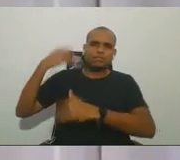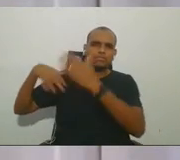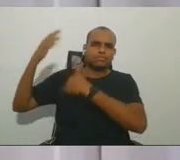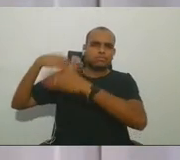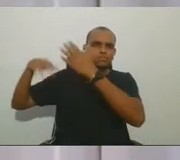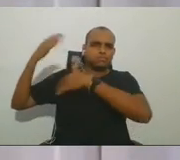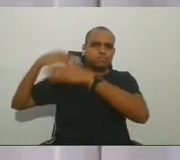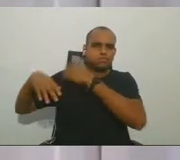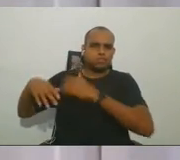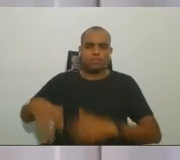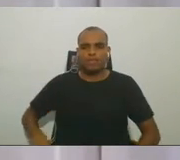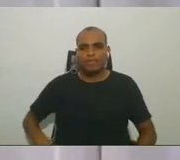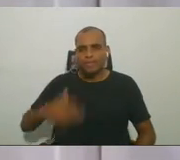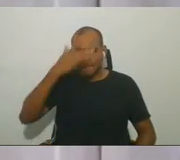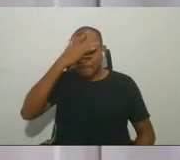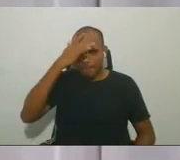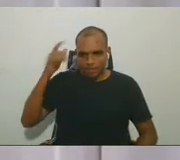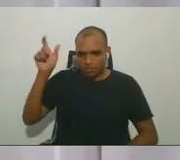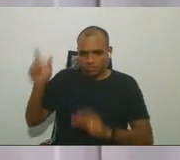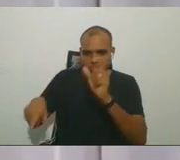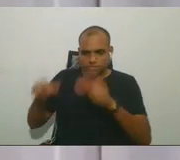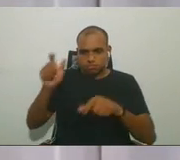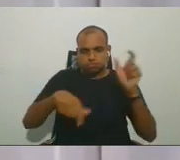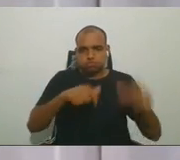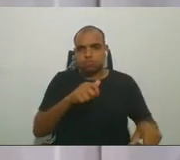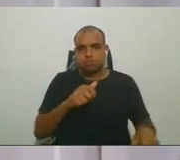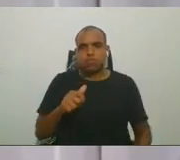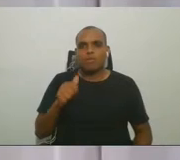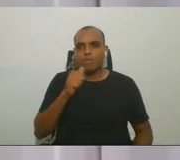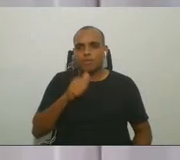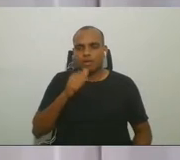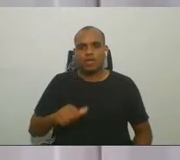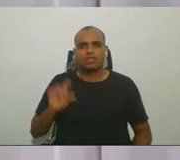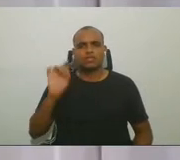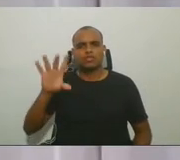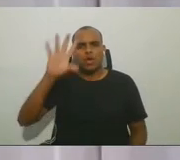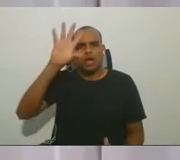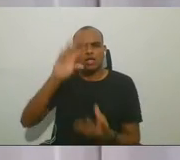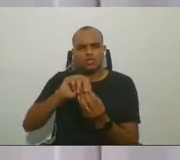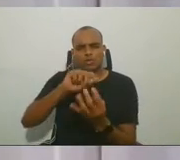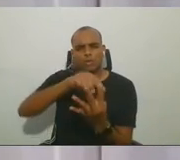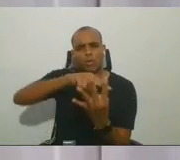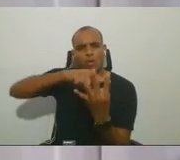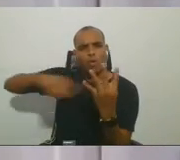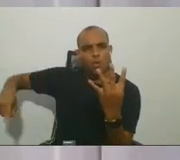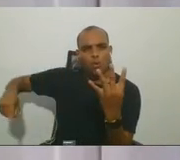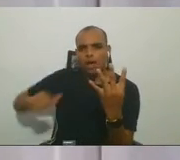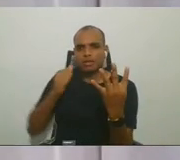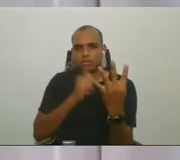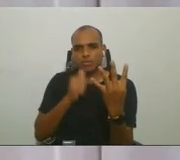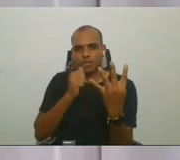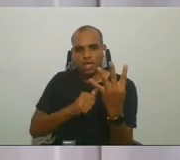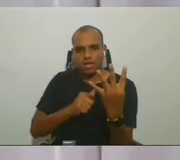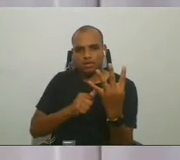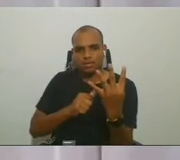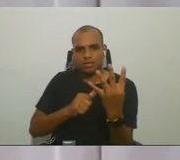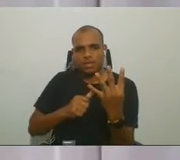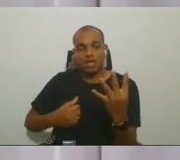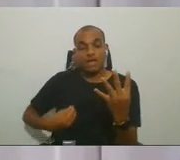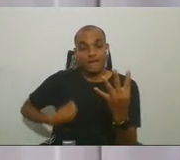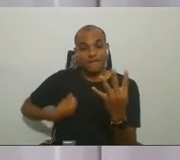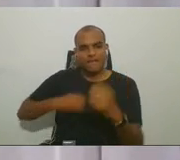que permitem sintetizar em quatro mulheres de épocas diferentes a força